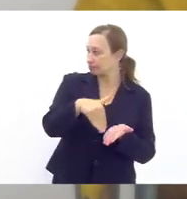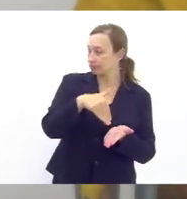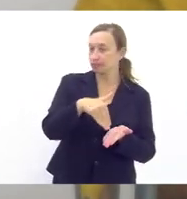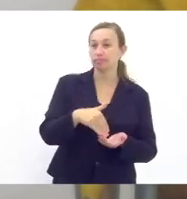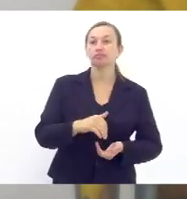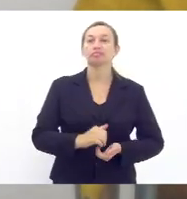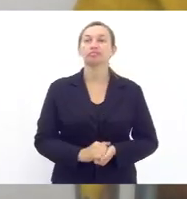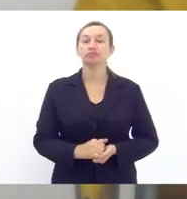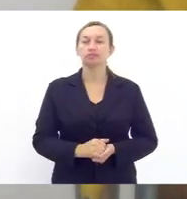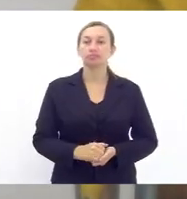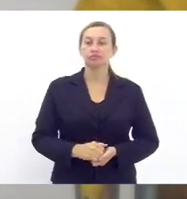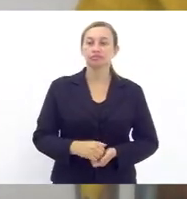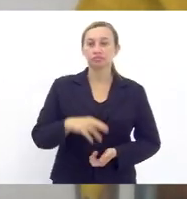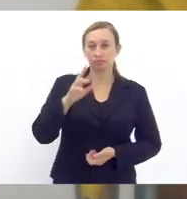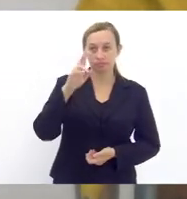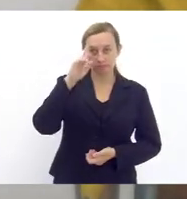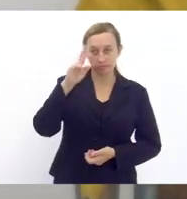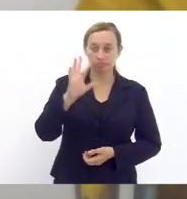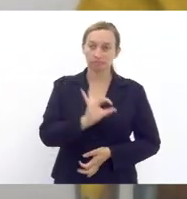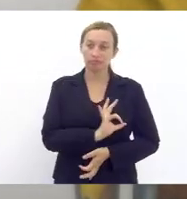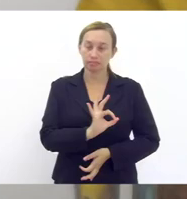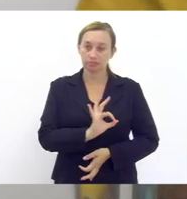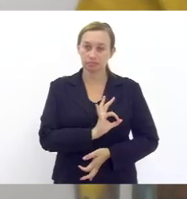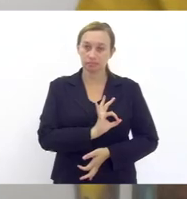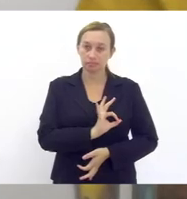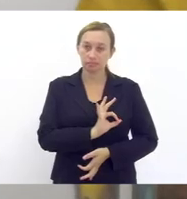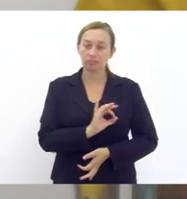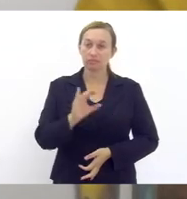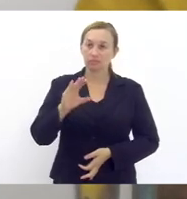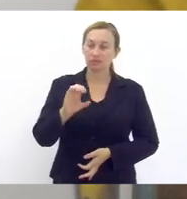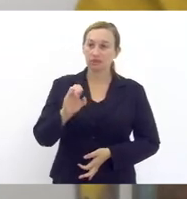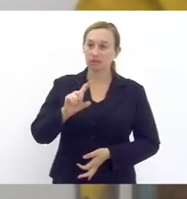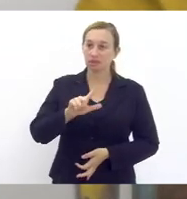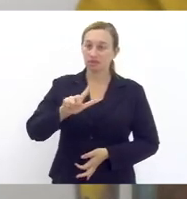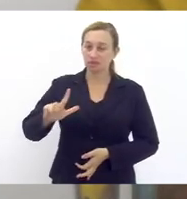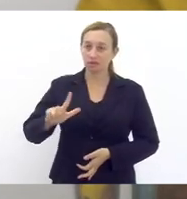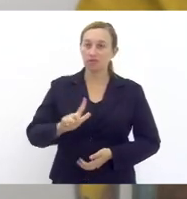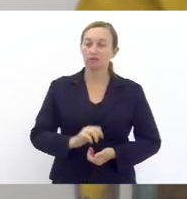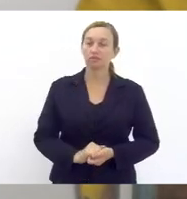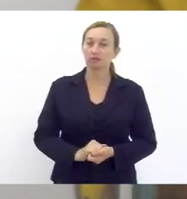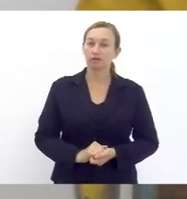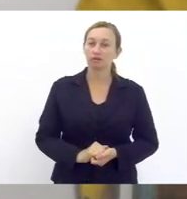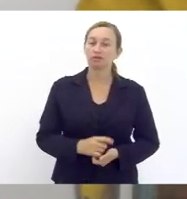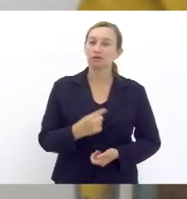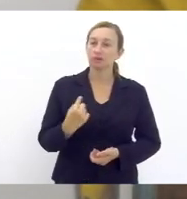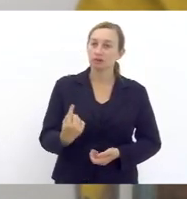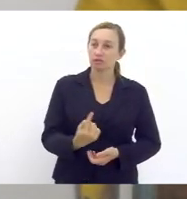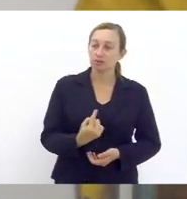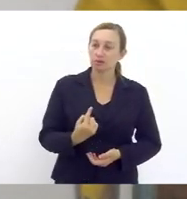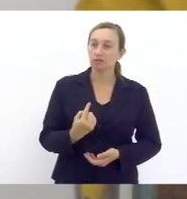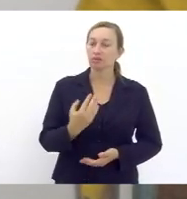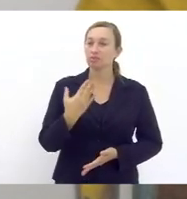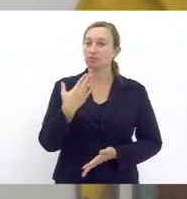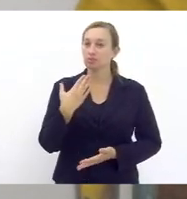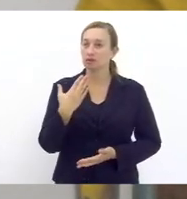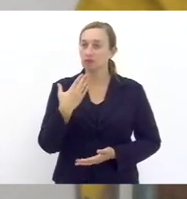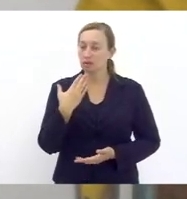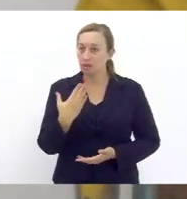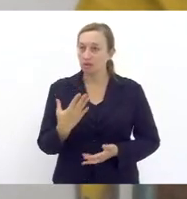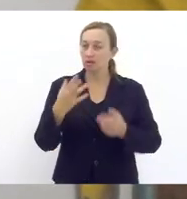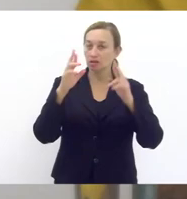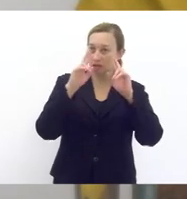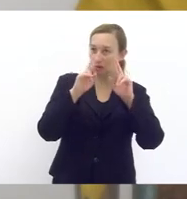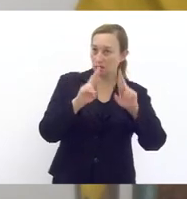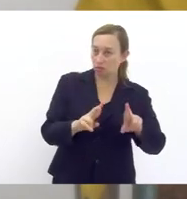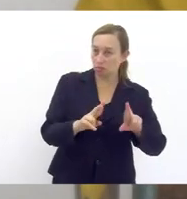comandante da Polícia Coronel que tá representando a instituição que merece todo o nosso apreço todo o nosso respeito agradeço